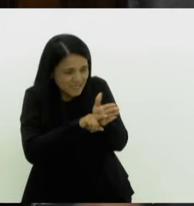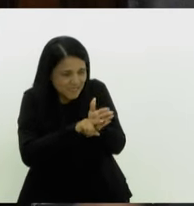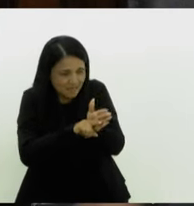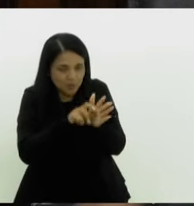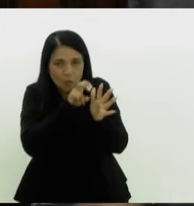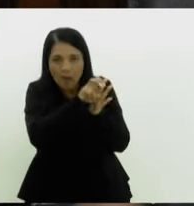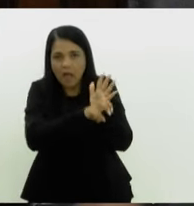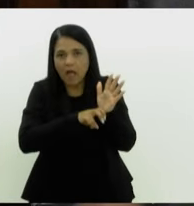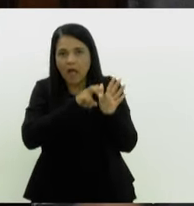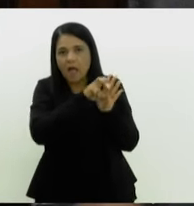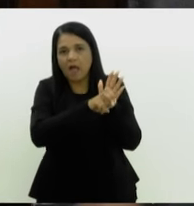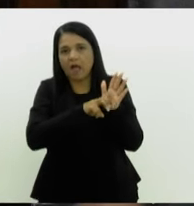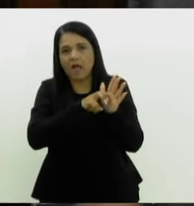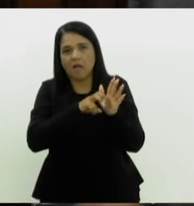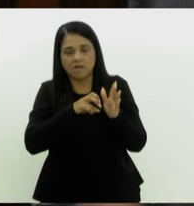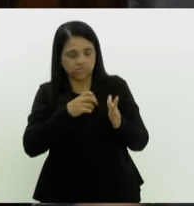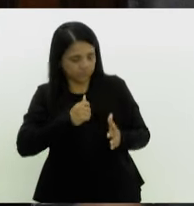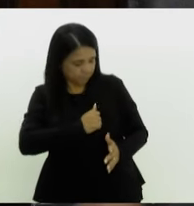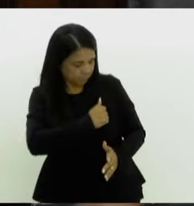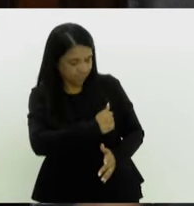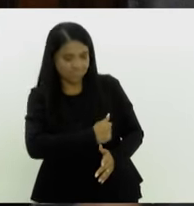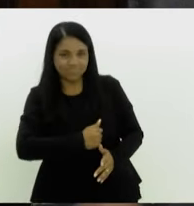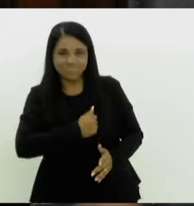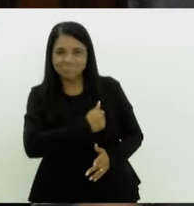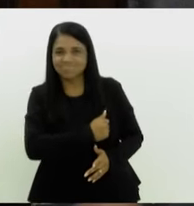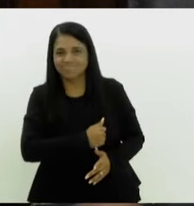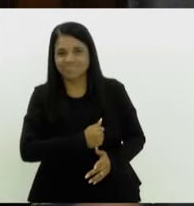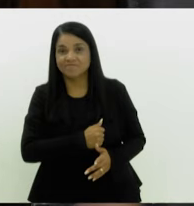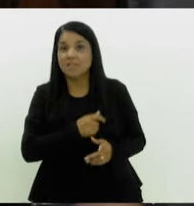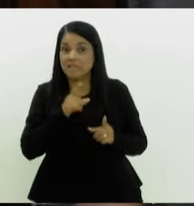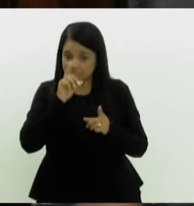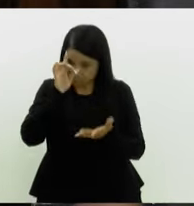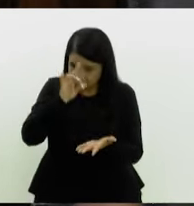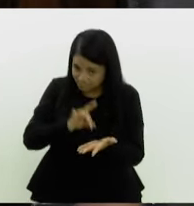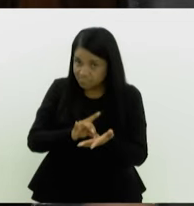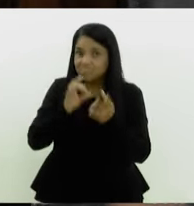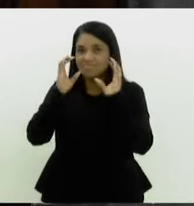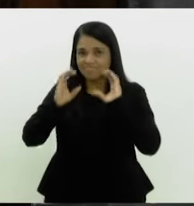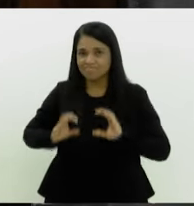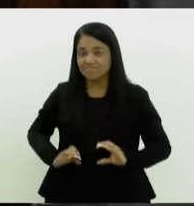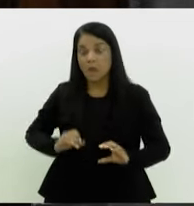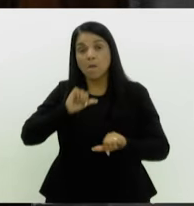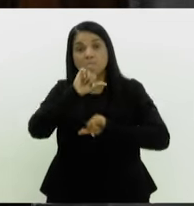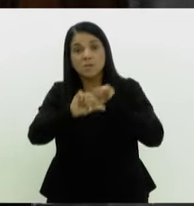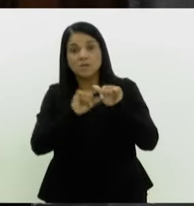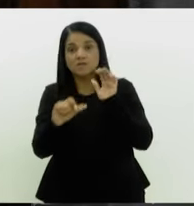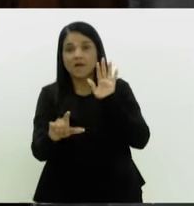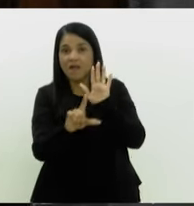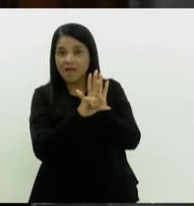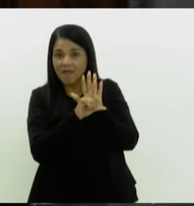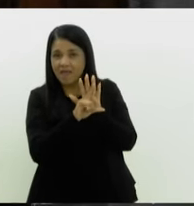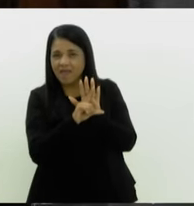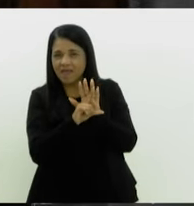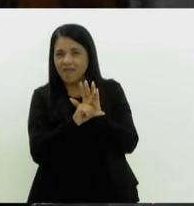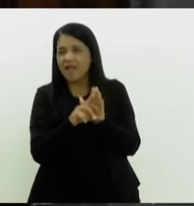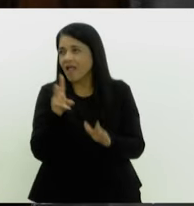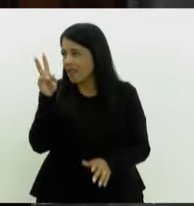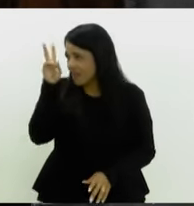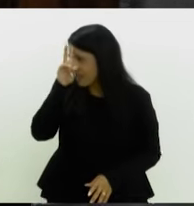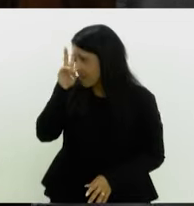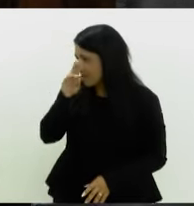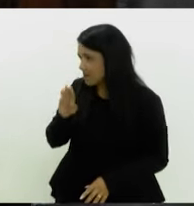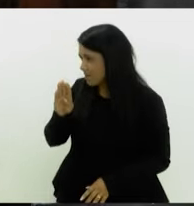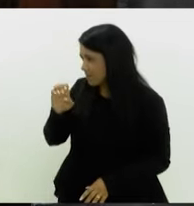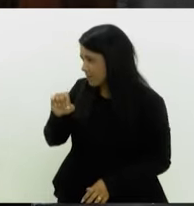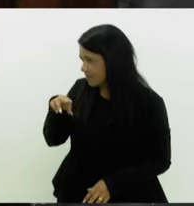país isso é cidadania nós colocamos a mudança na lei que no caso da prótese você tá lembrada Bené uma mulher